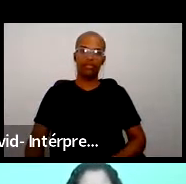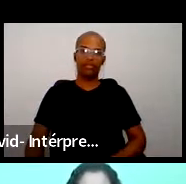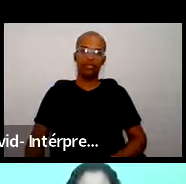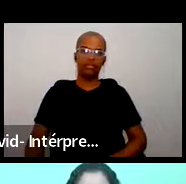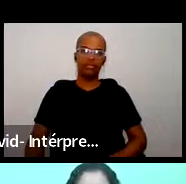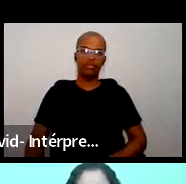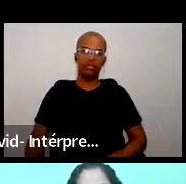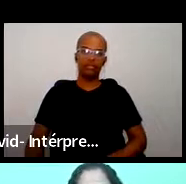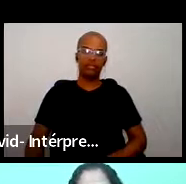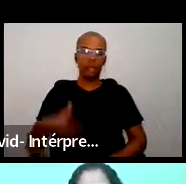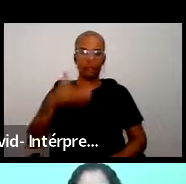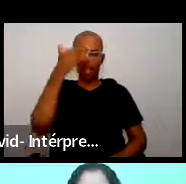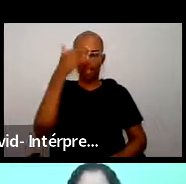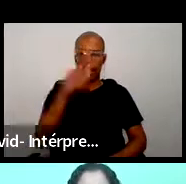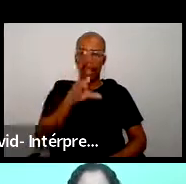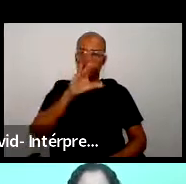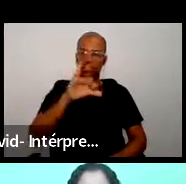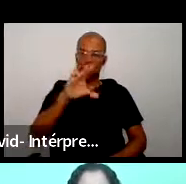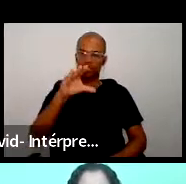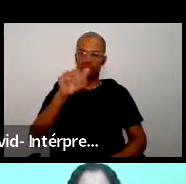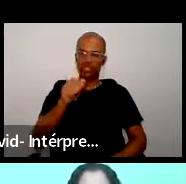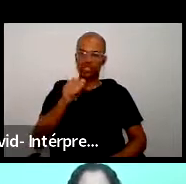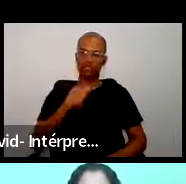Obrigada, Cissa.